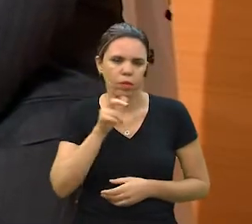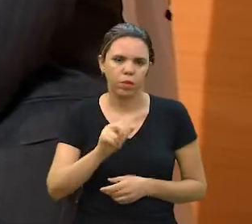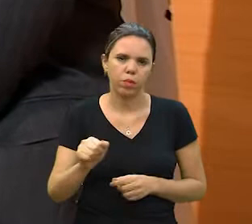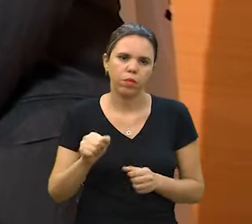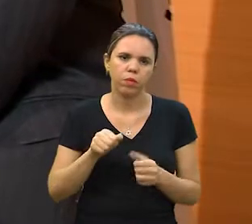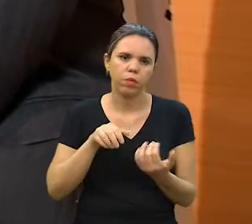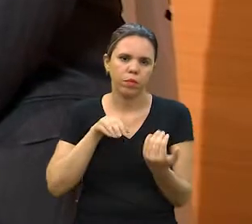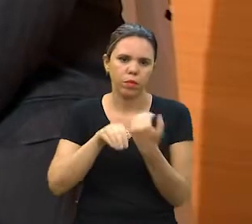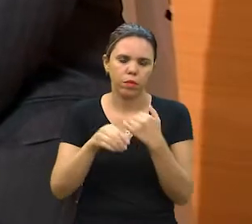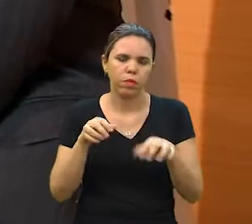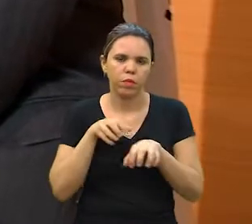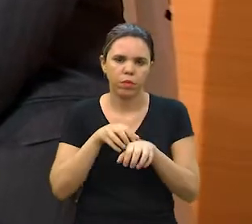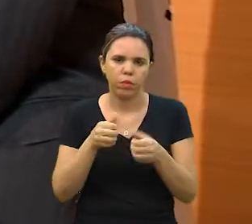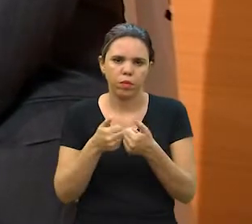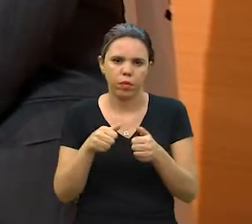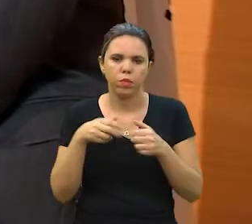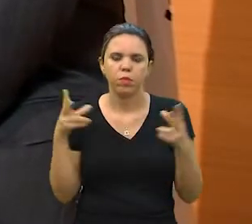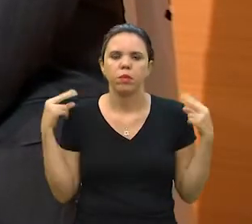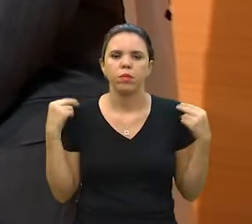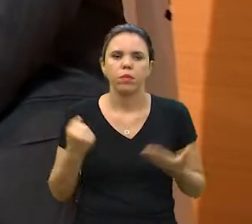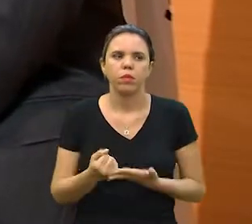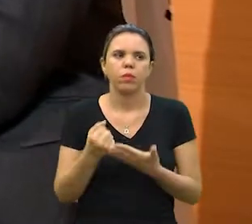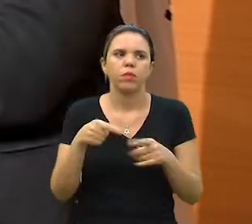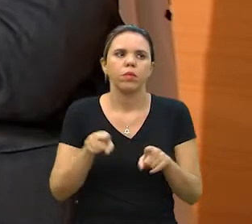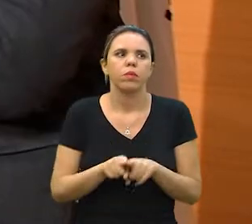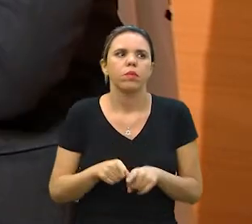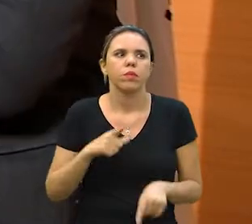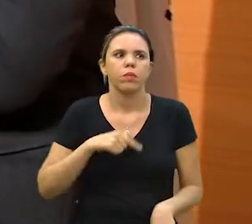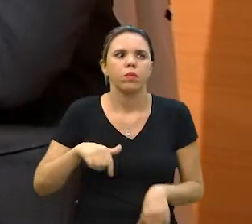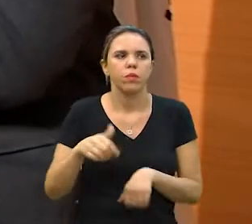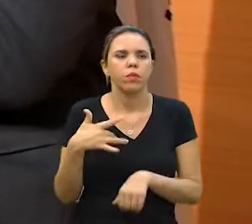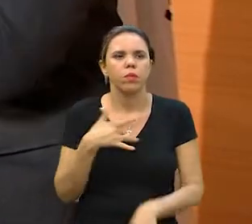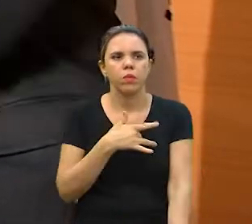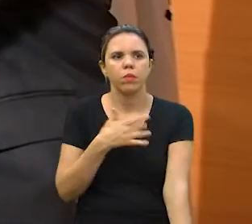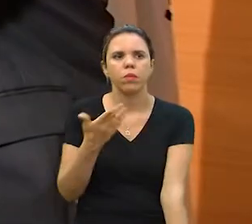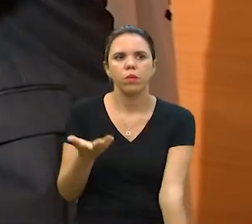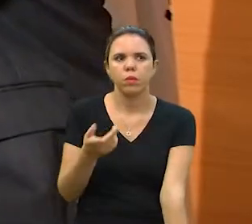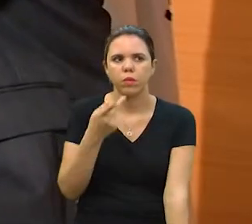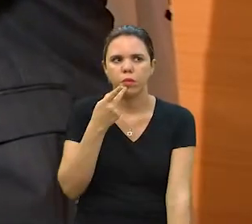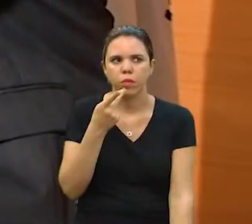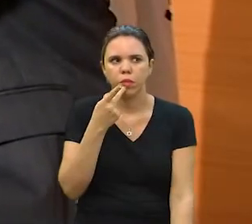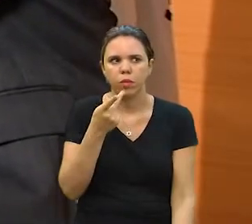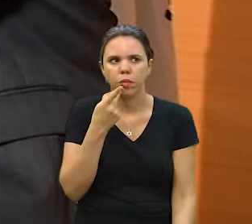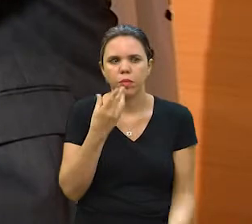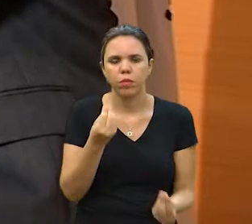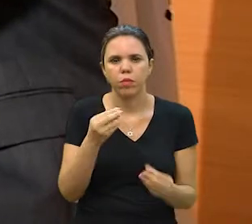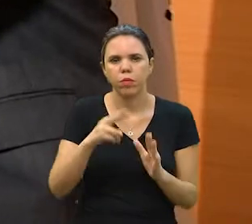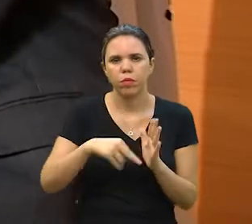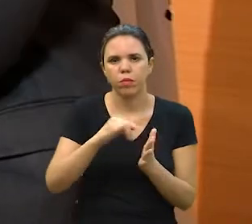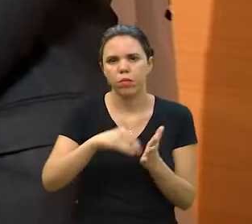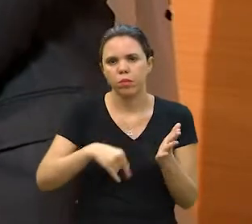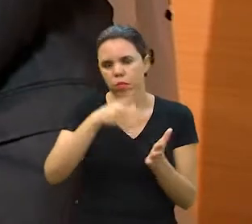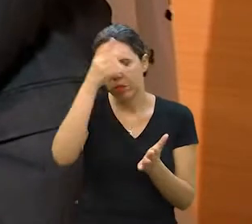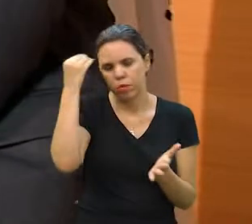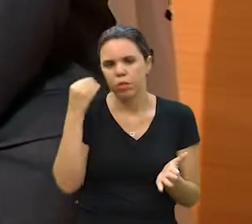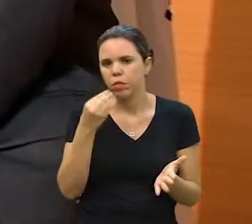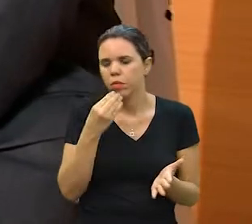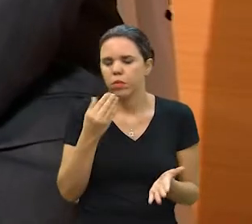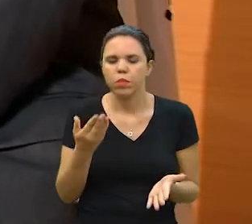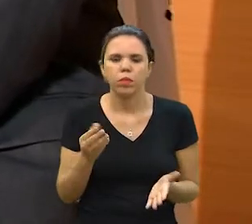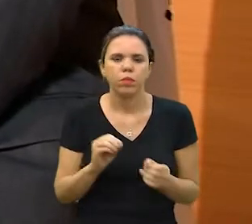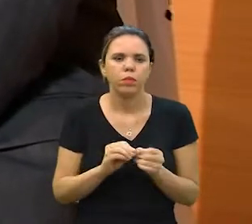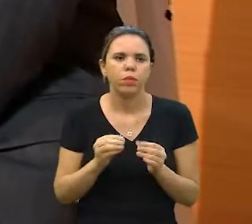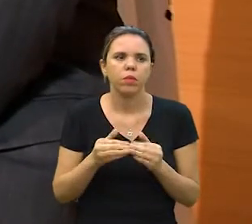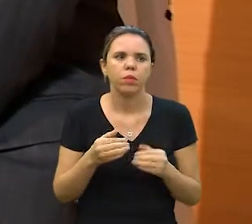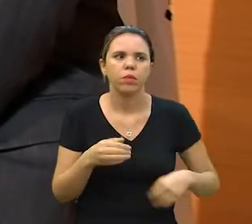conquista na área do trânsito que beneficiou os motoristas, mas também tem na área da saúde, né? O senhor fez vários requerimentos, várias